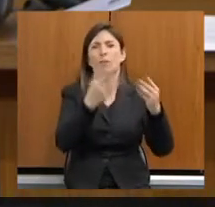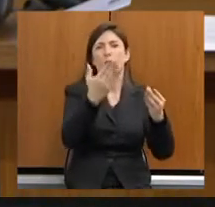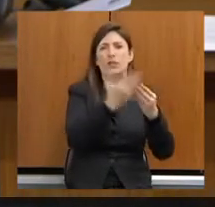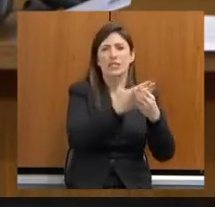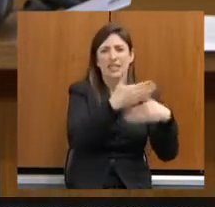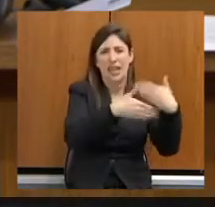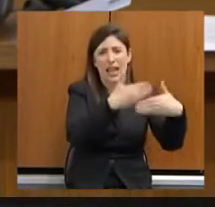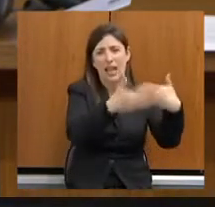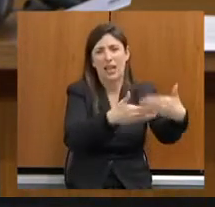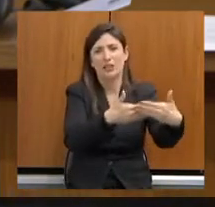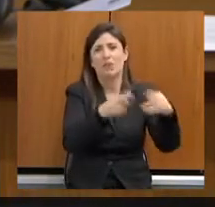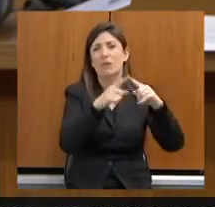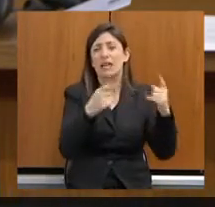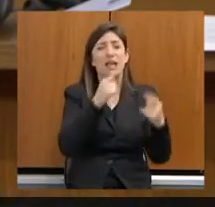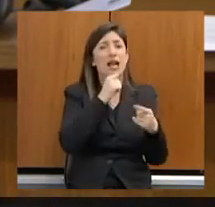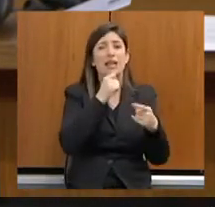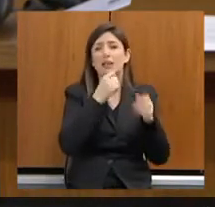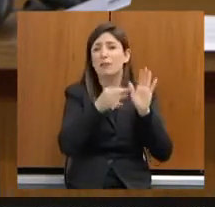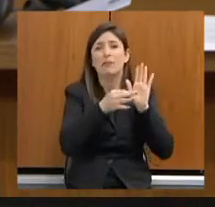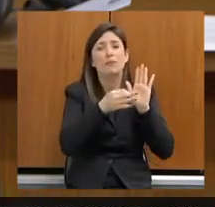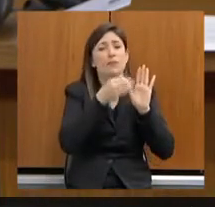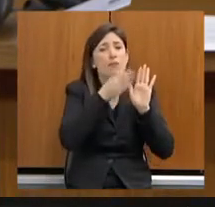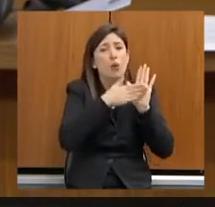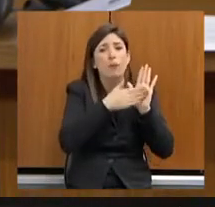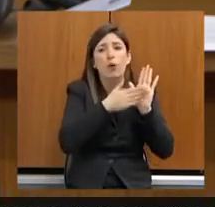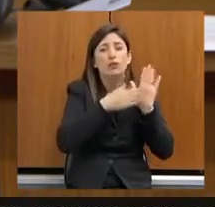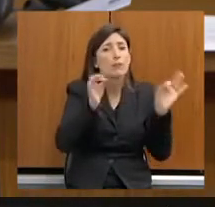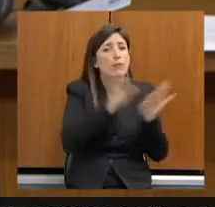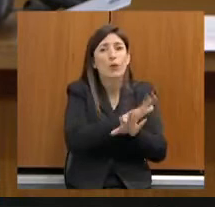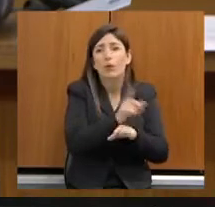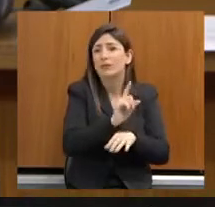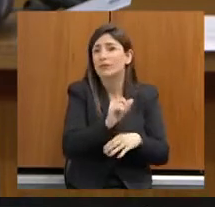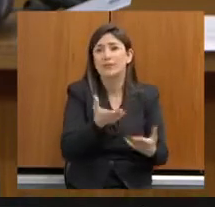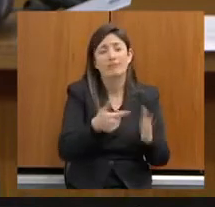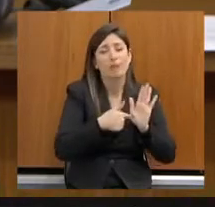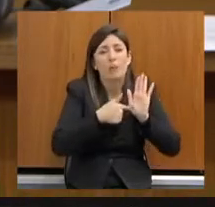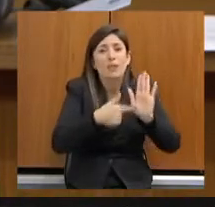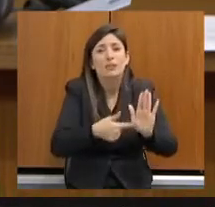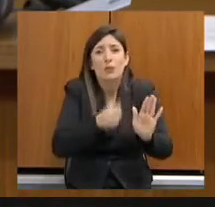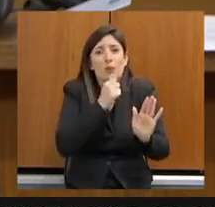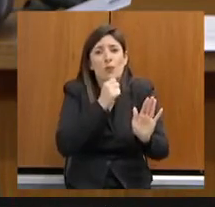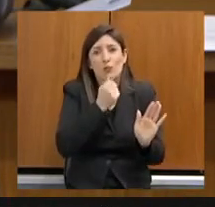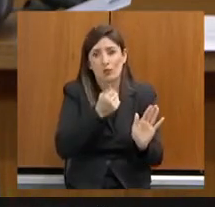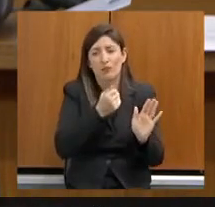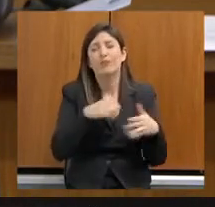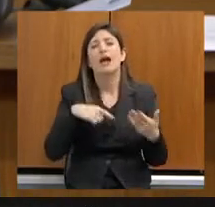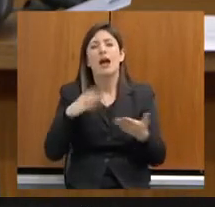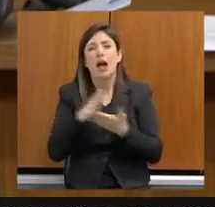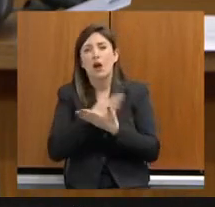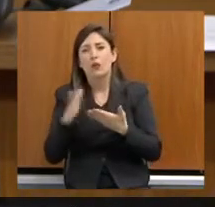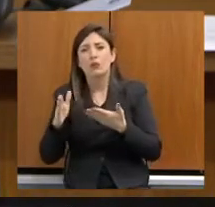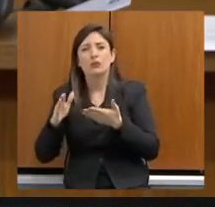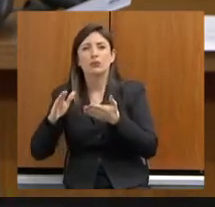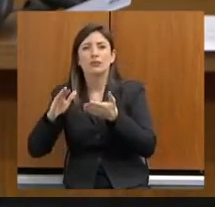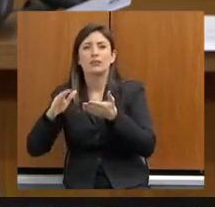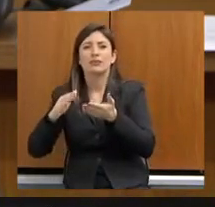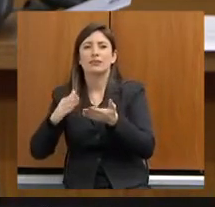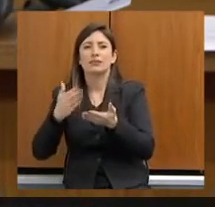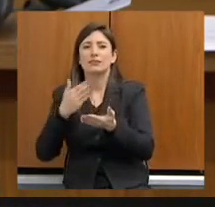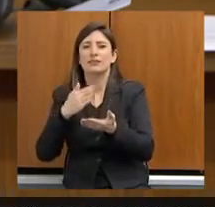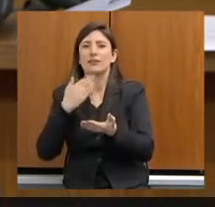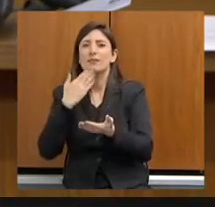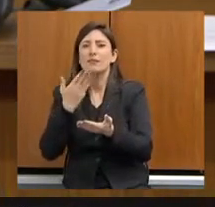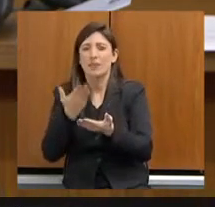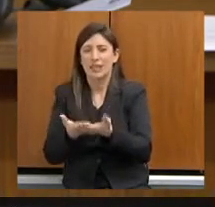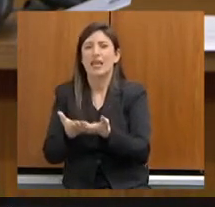a proposta é apresentar houve inclusive requerimentos aqui dessa casa porque projeto não fosse